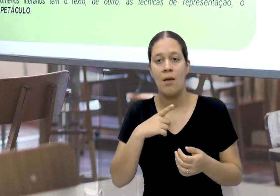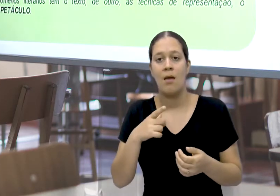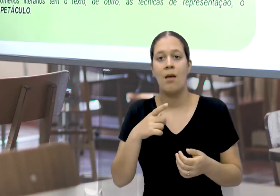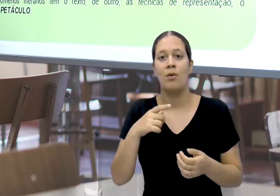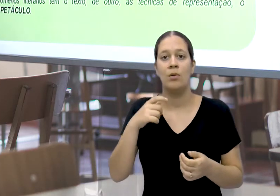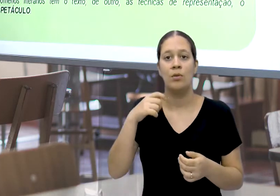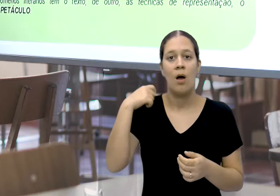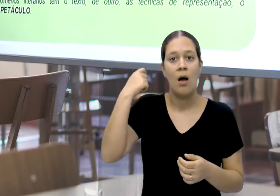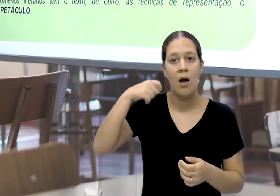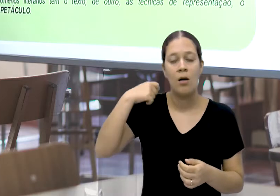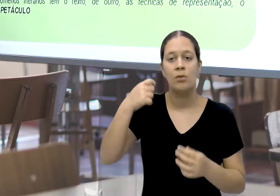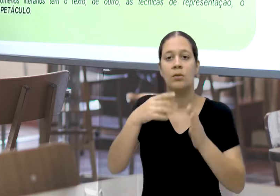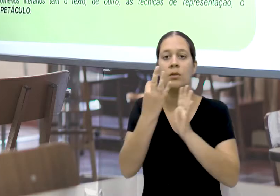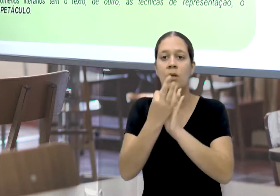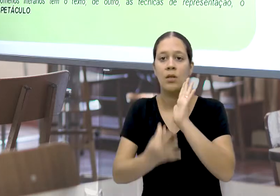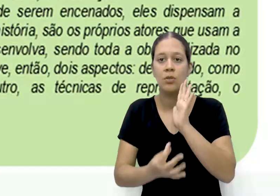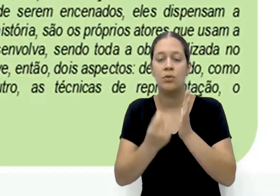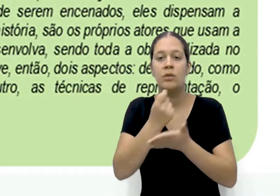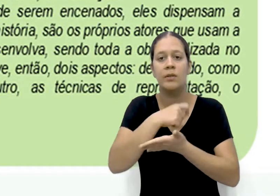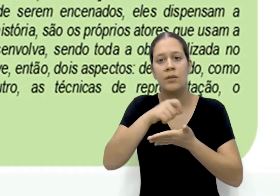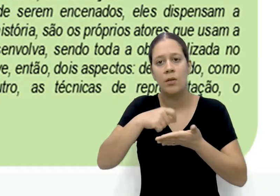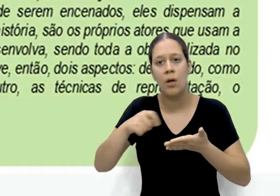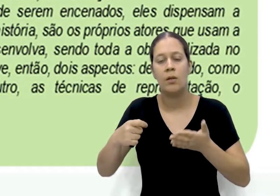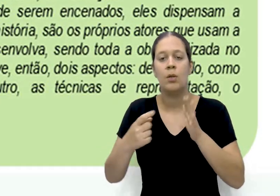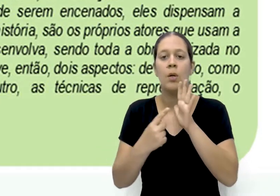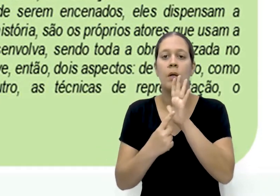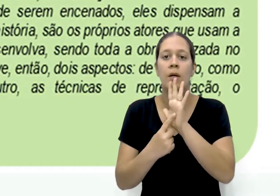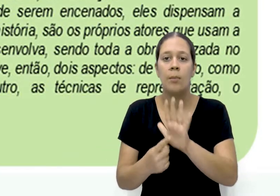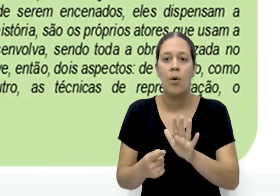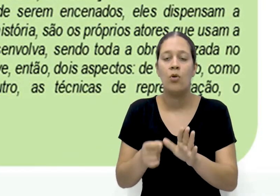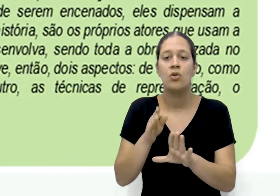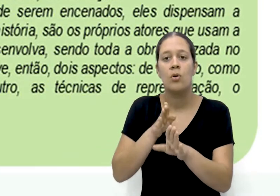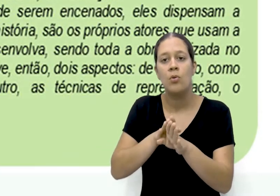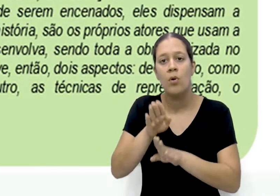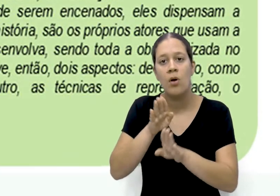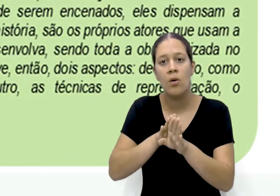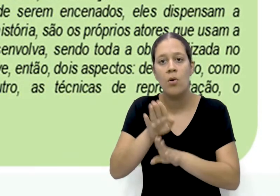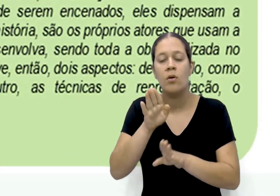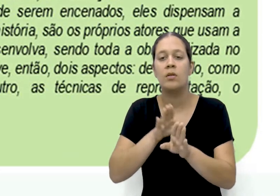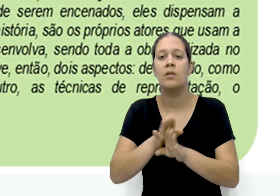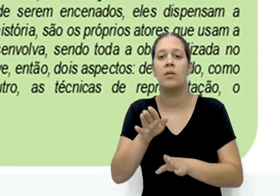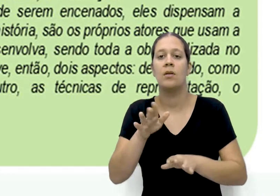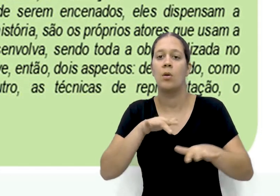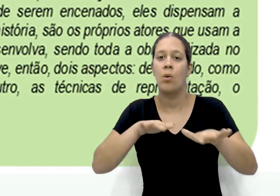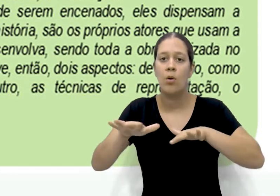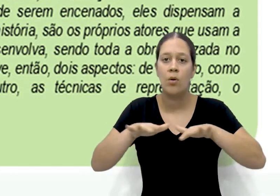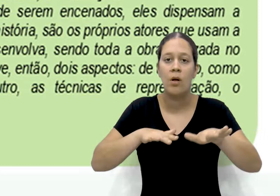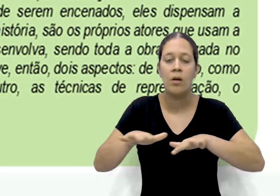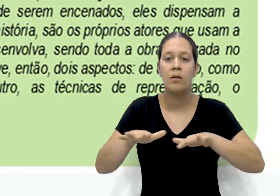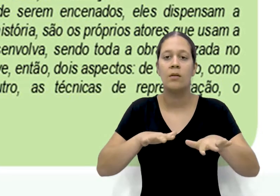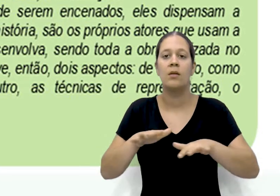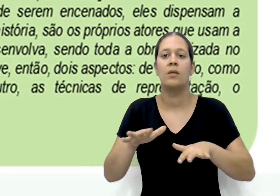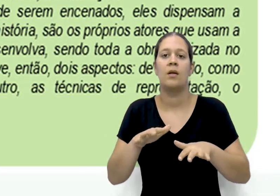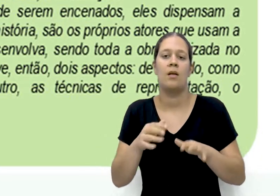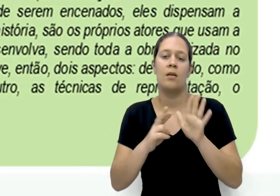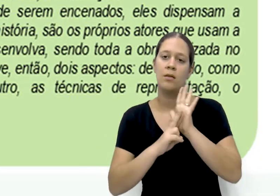Caracteres ou emoções por meio de personagens em ação, isto é, a